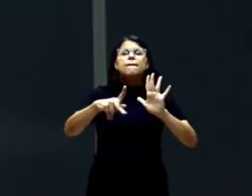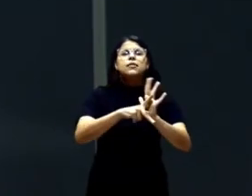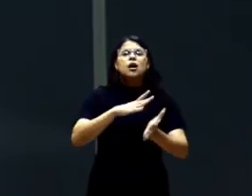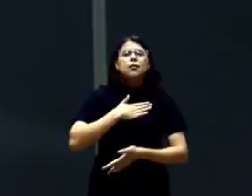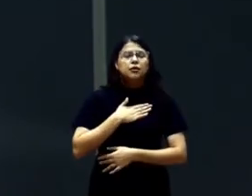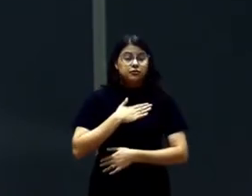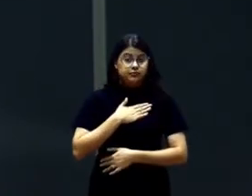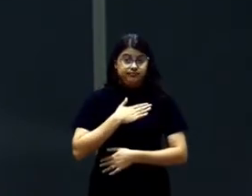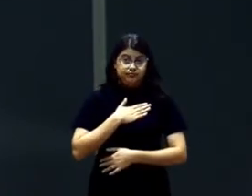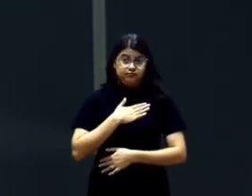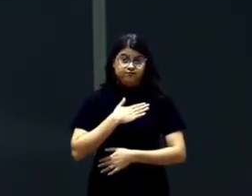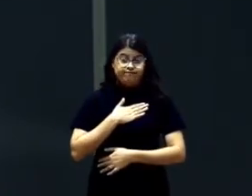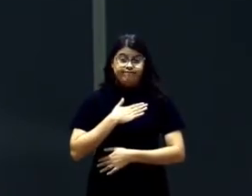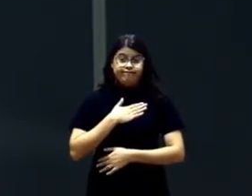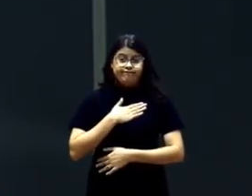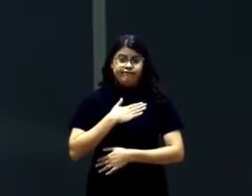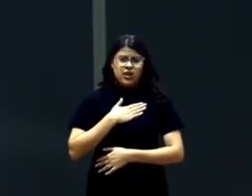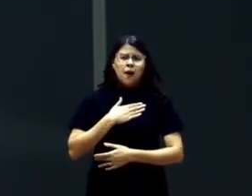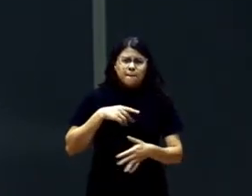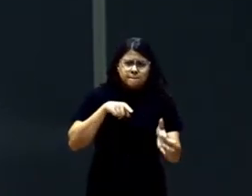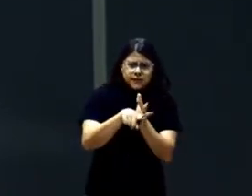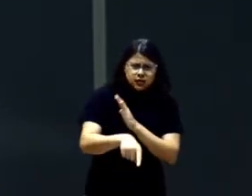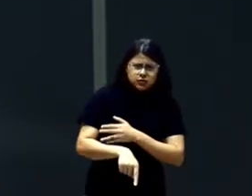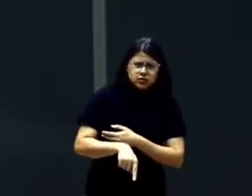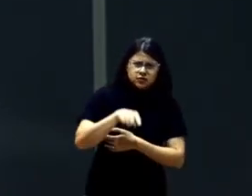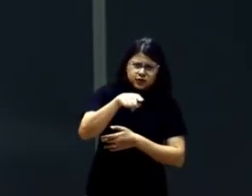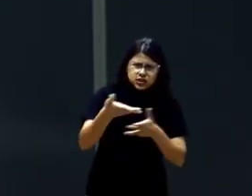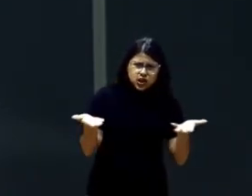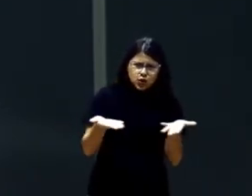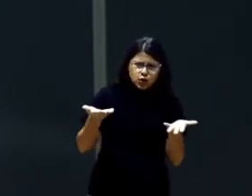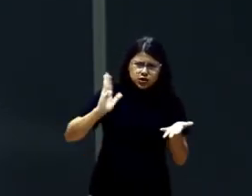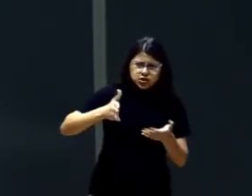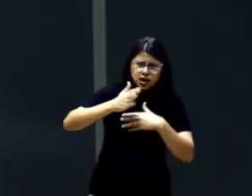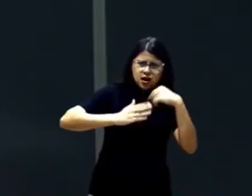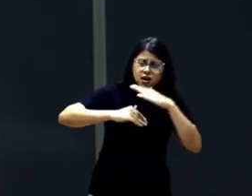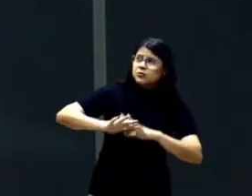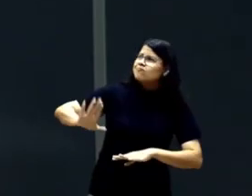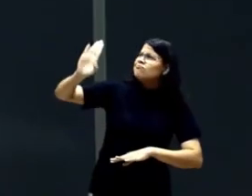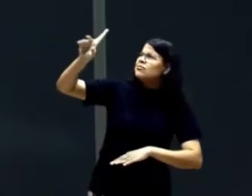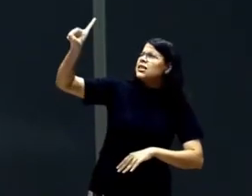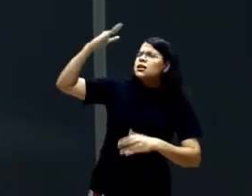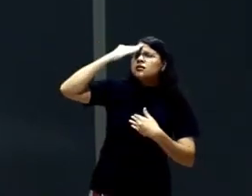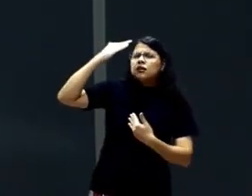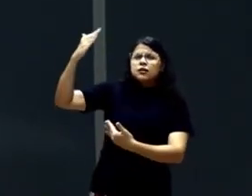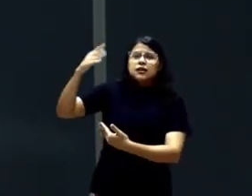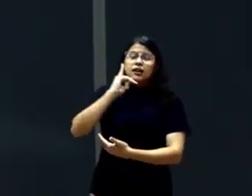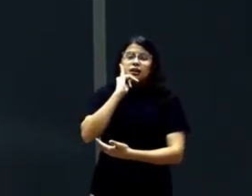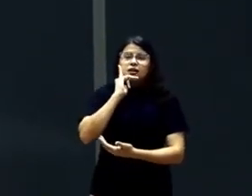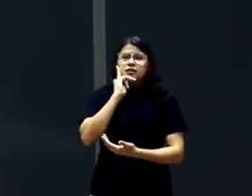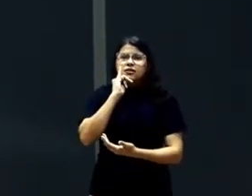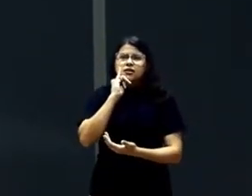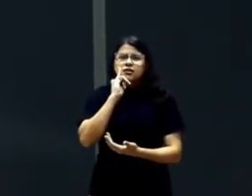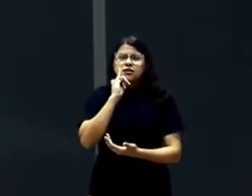Não sei se hoje você já teve a oportunidade de agradecer. Eu não sei se você levanta de manhã e a primeira coisa que